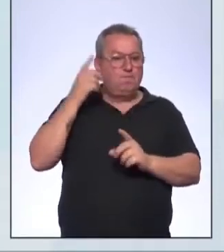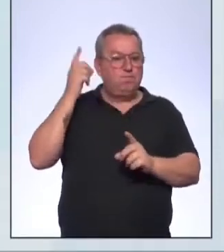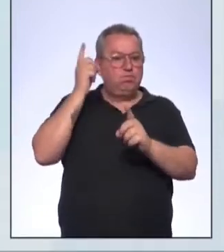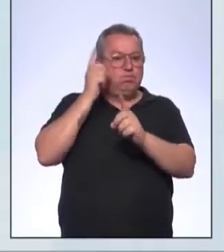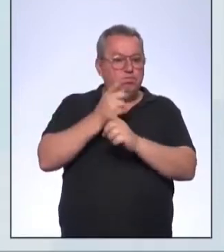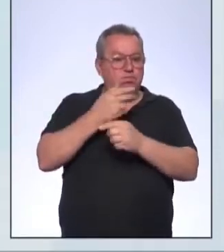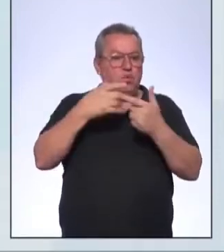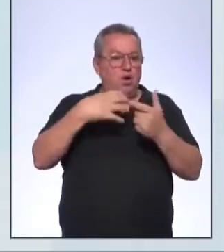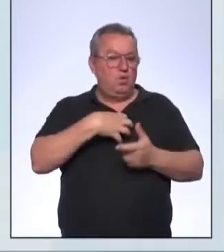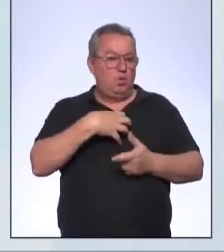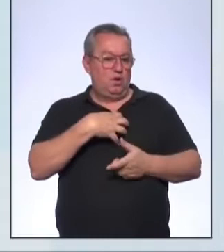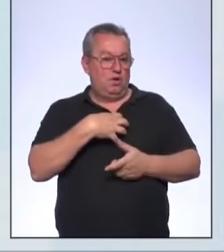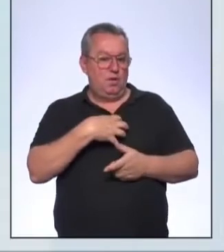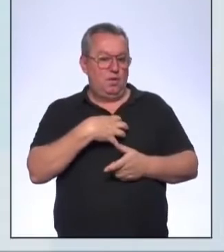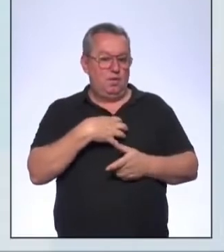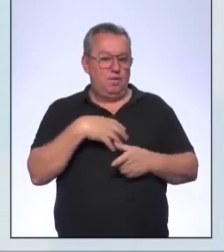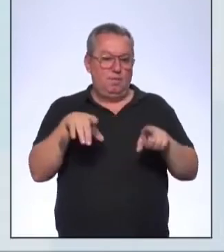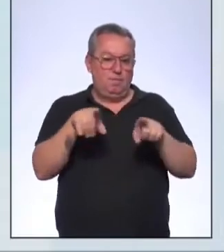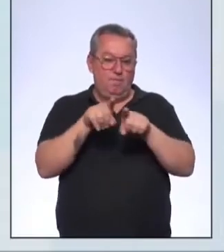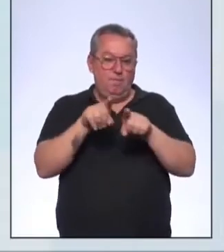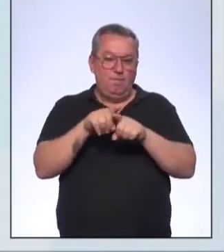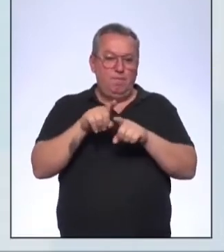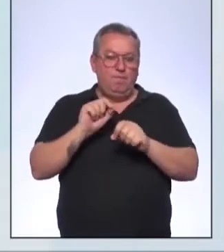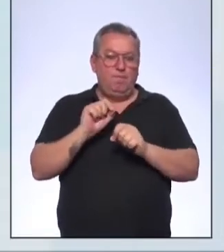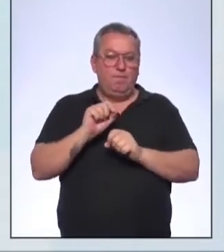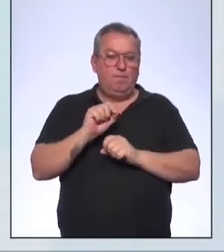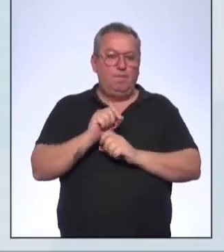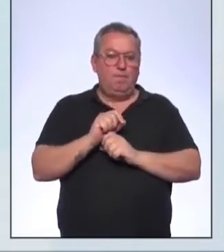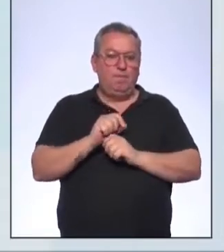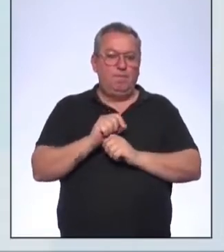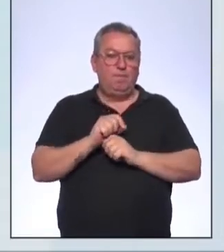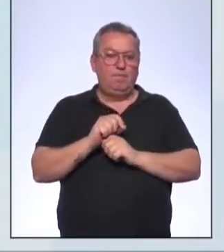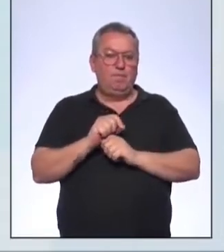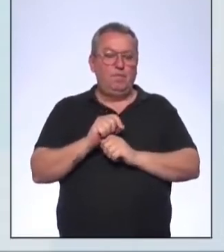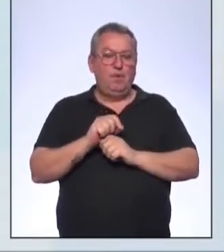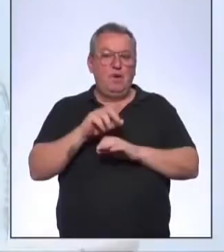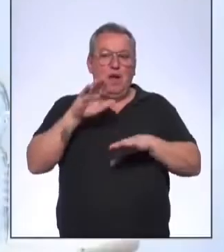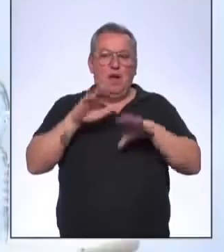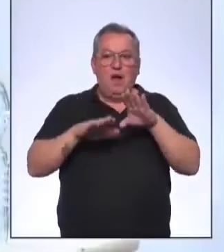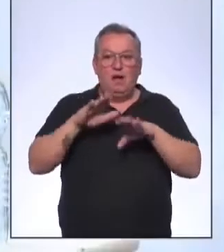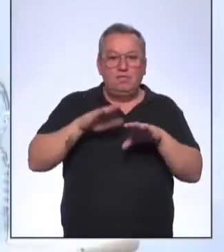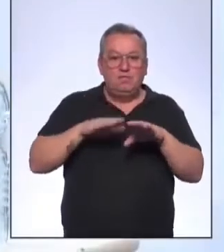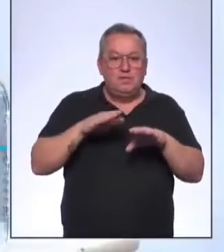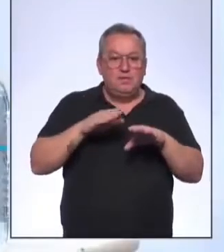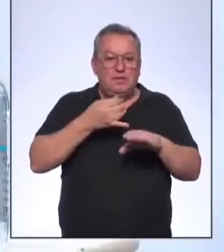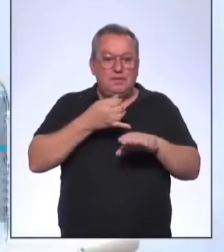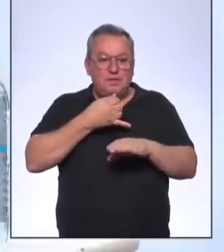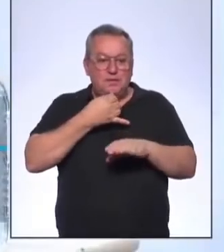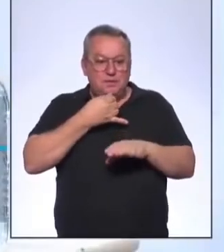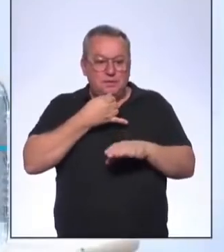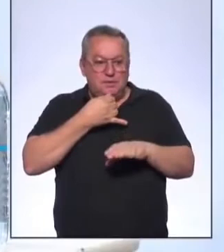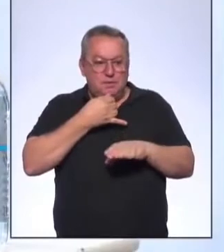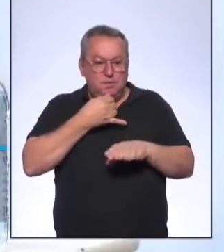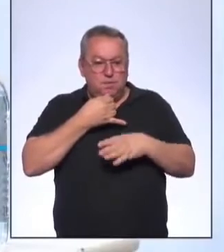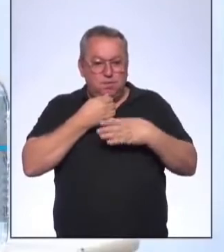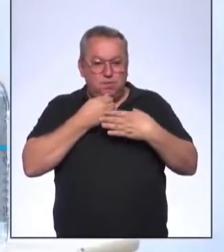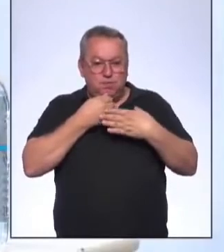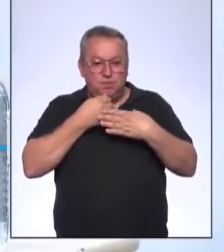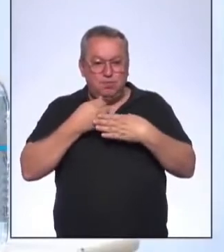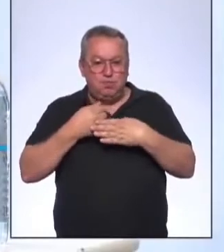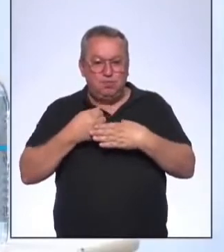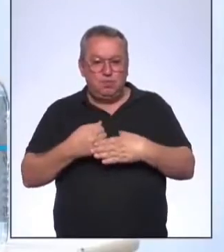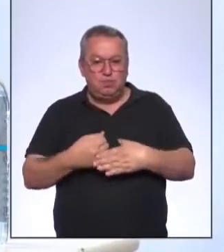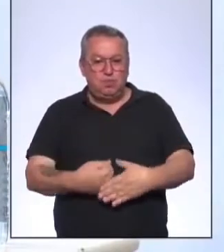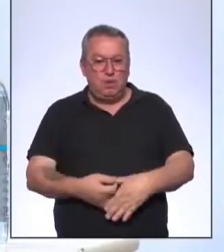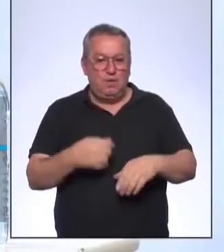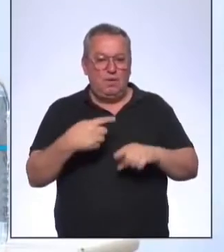identificar com a situação de você sair às vezes de uma tristeza em né porque a